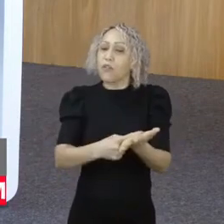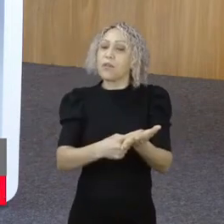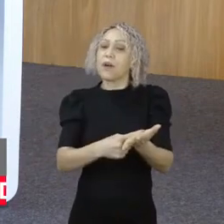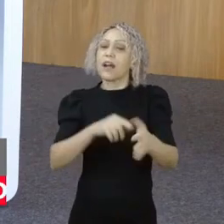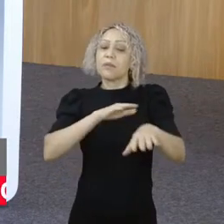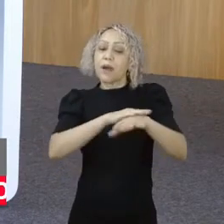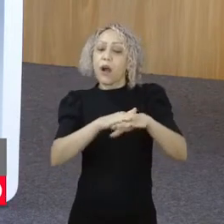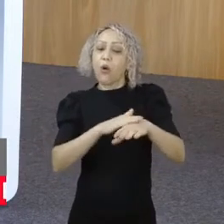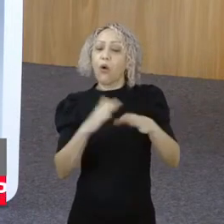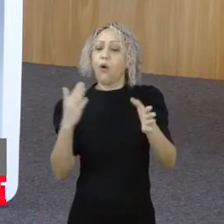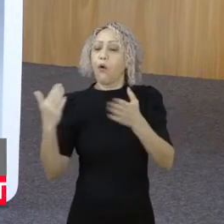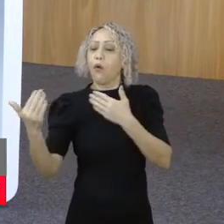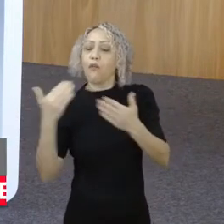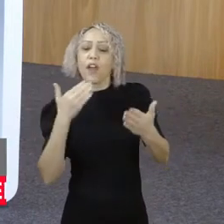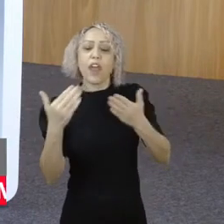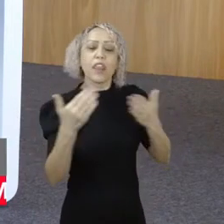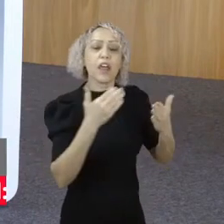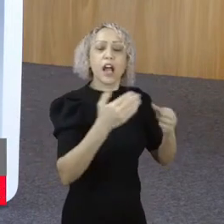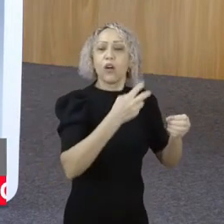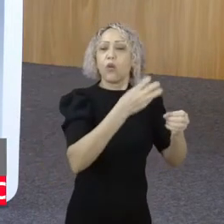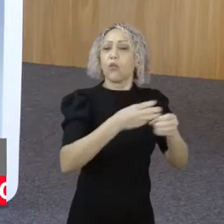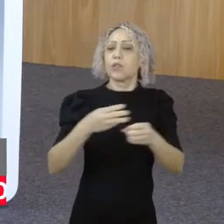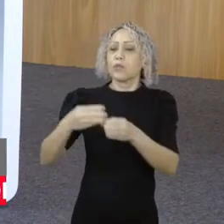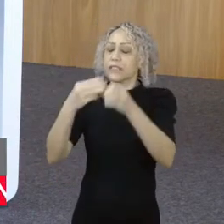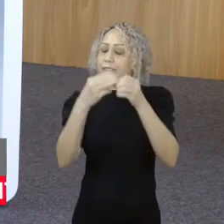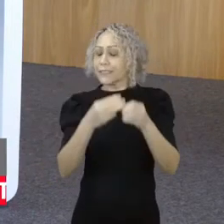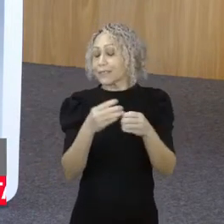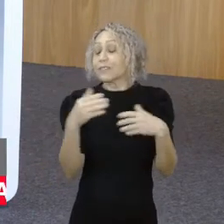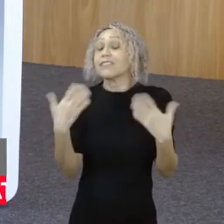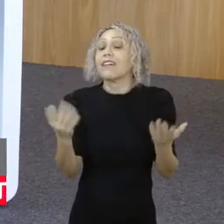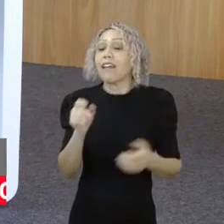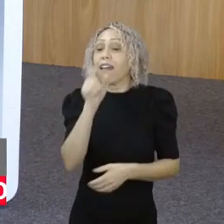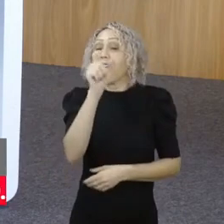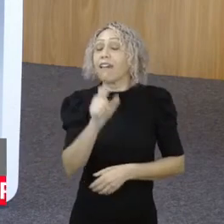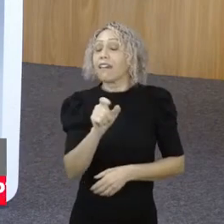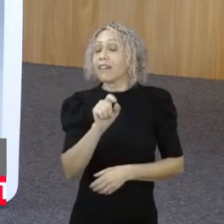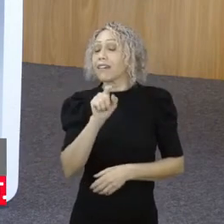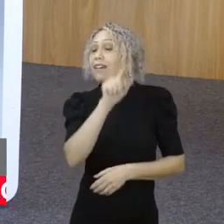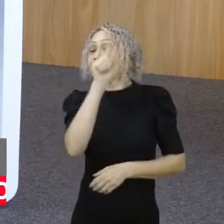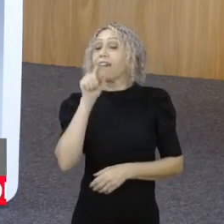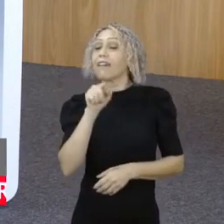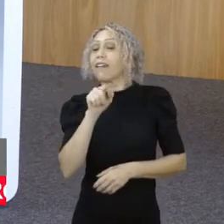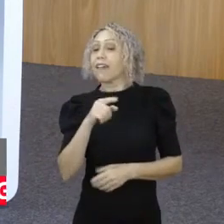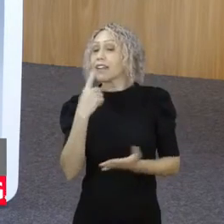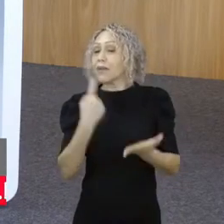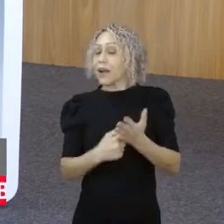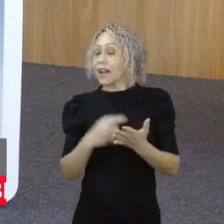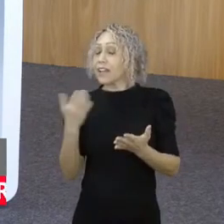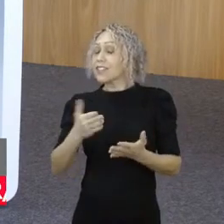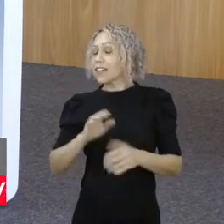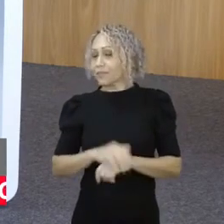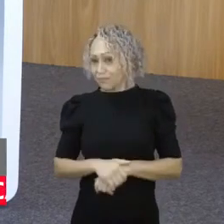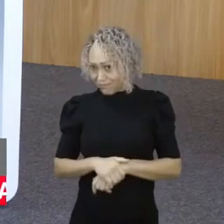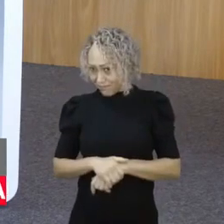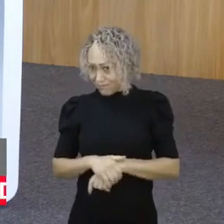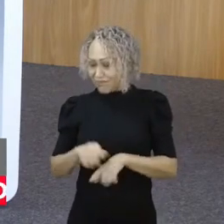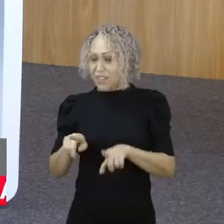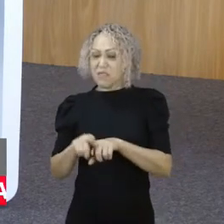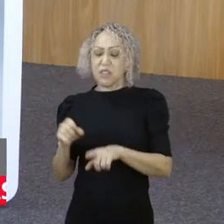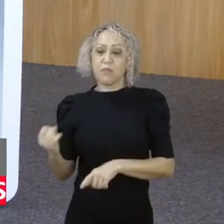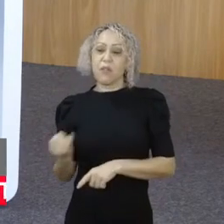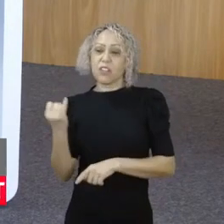ter essa iniciativa de colocar, né, de fazer esse encontro importante entre dirigentes